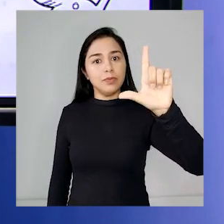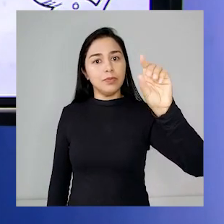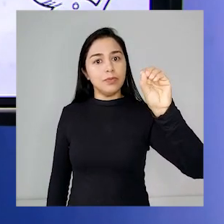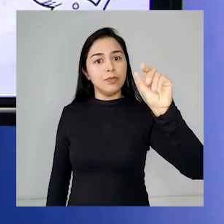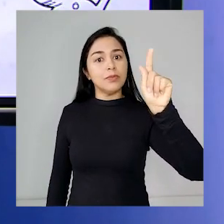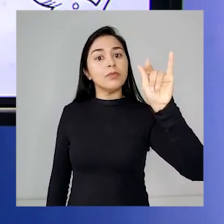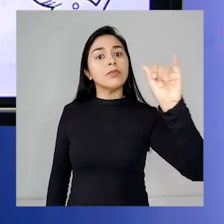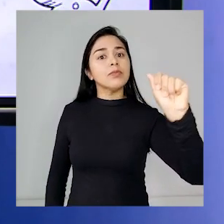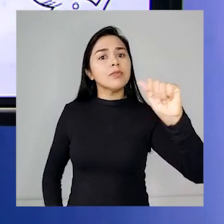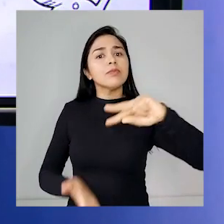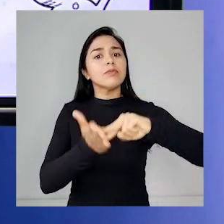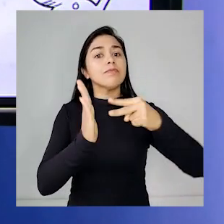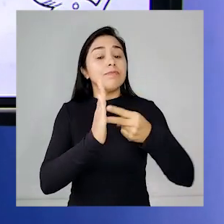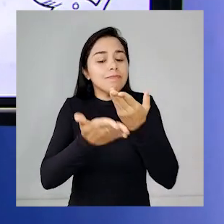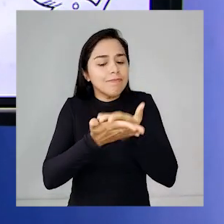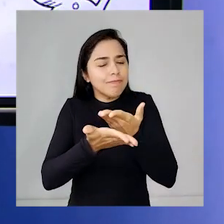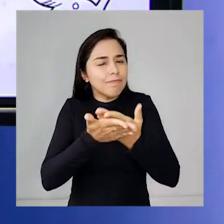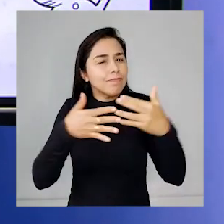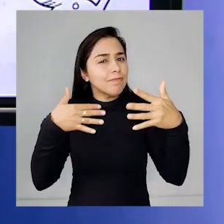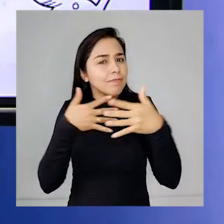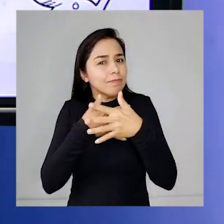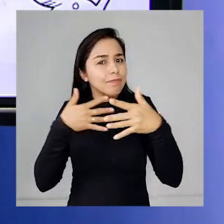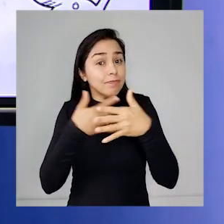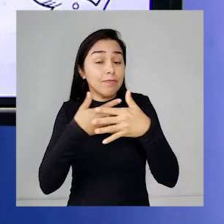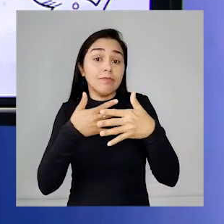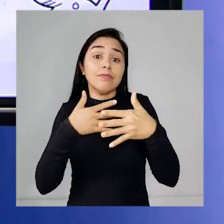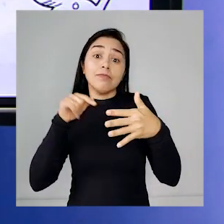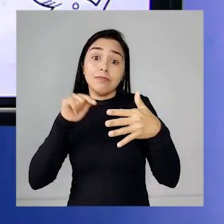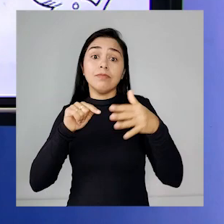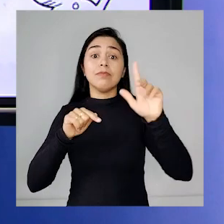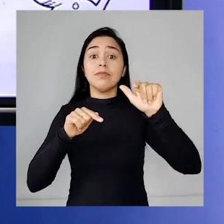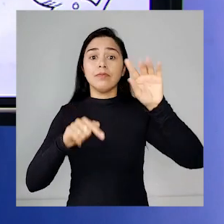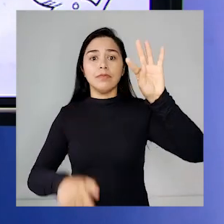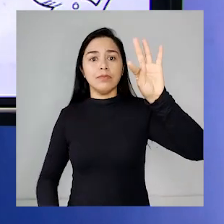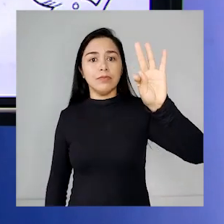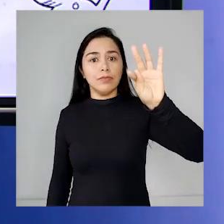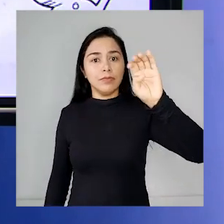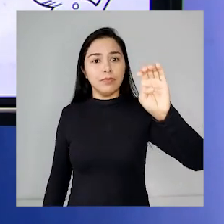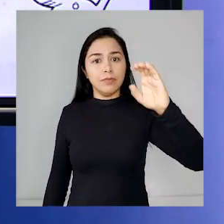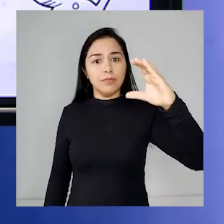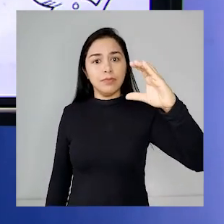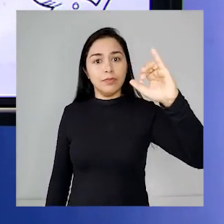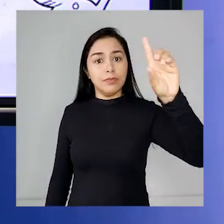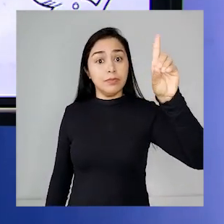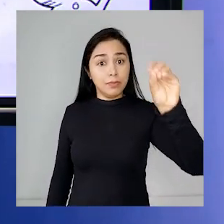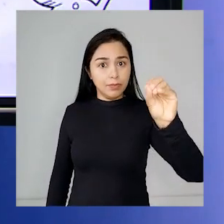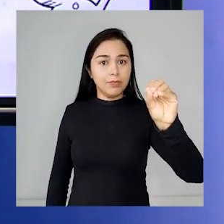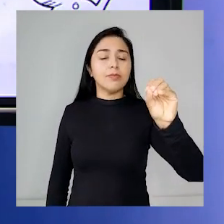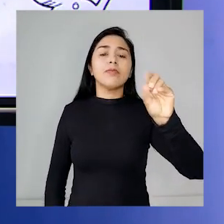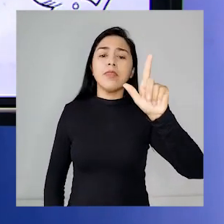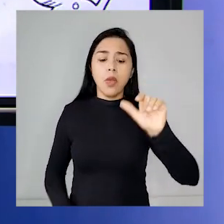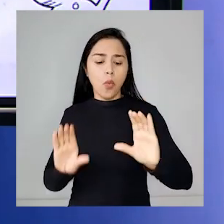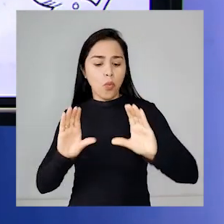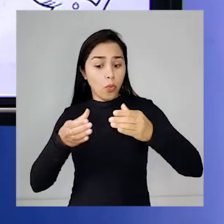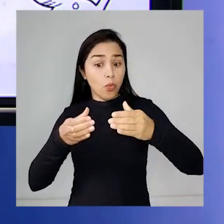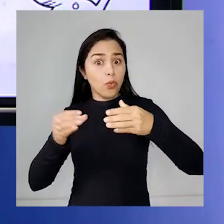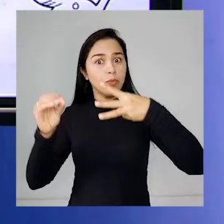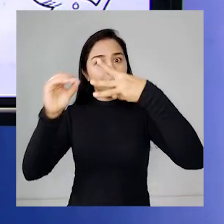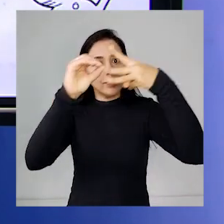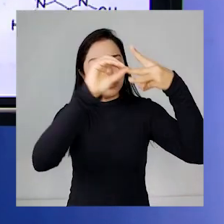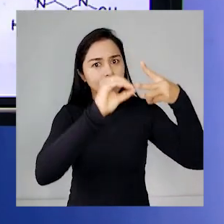estudo dos tecidos, e tecidos são formados a partir de células.